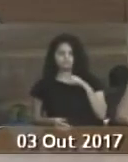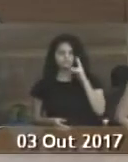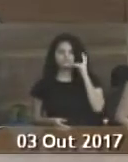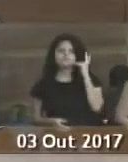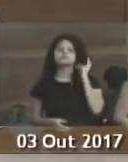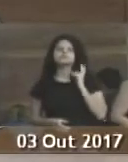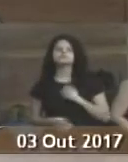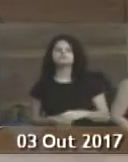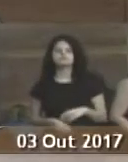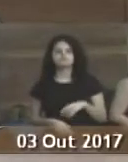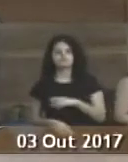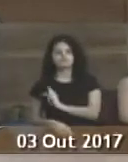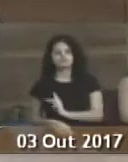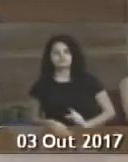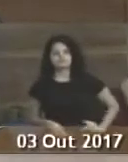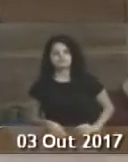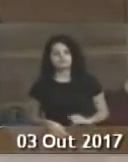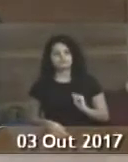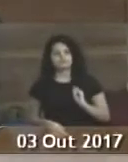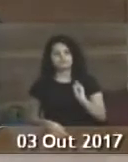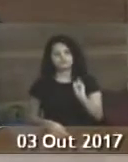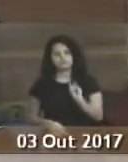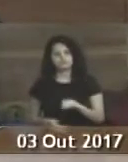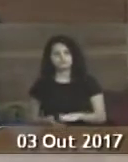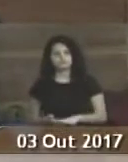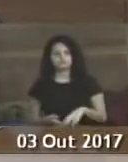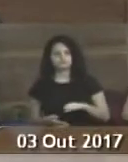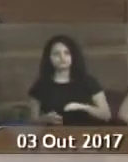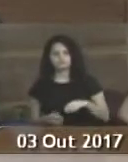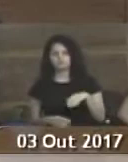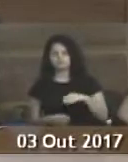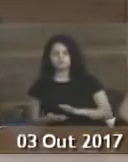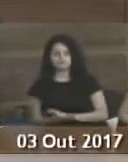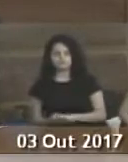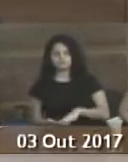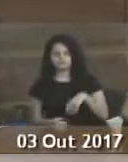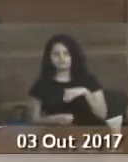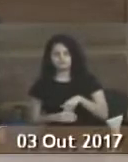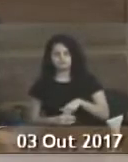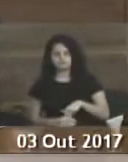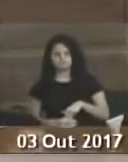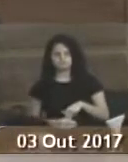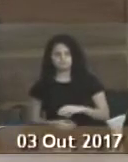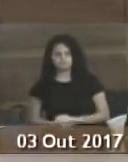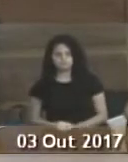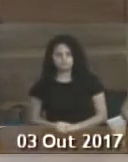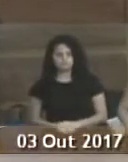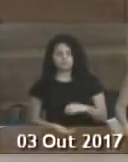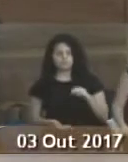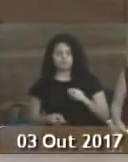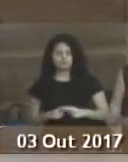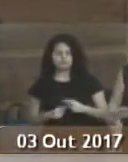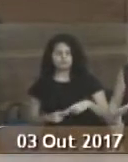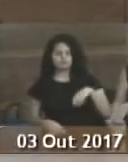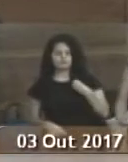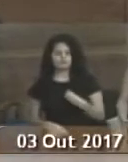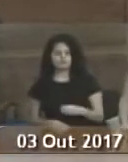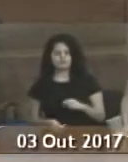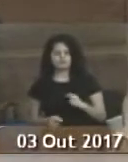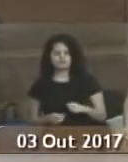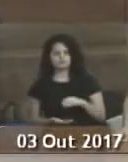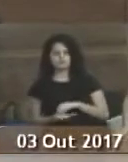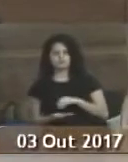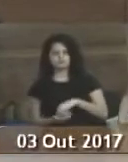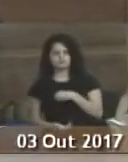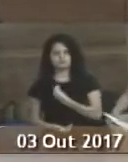senhor presidente informou nessa sessão não haverá votação devido às matérias pela ordem do dia, devido à falta de quórum. Havendo tempo